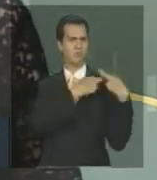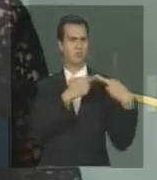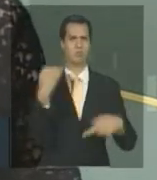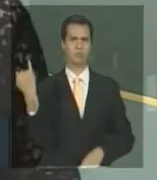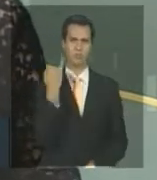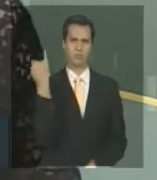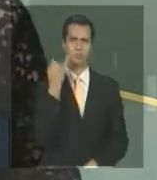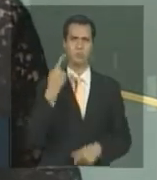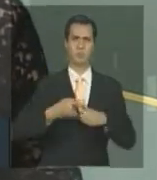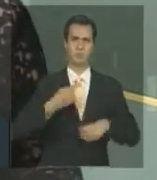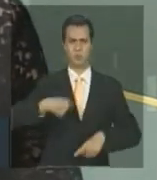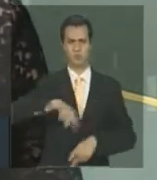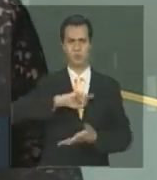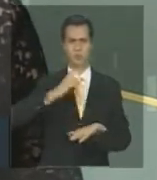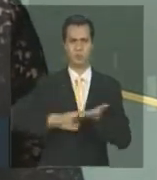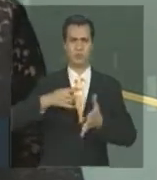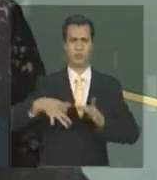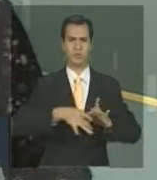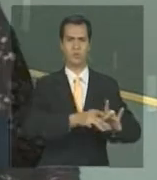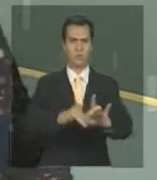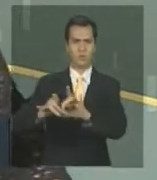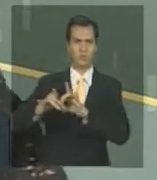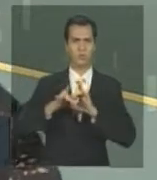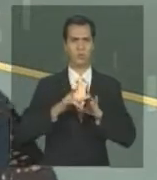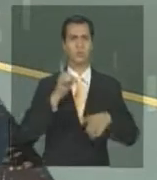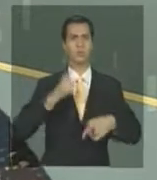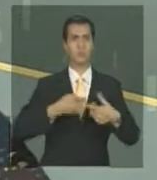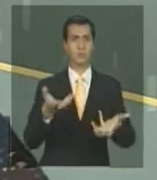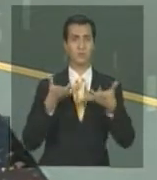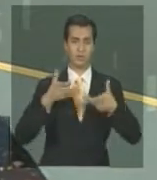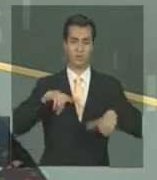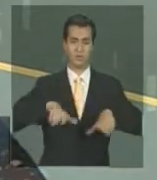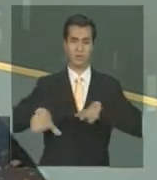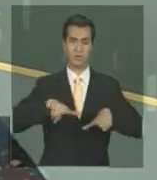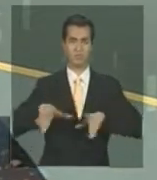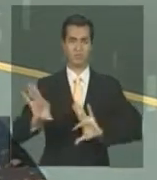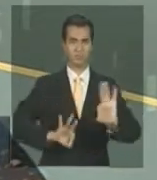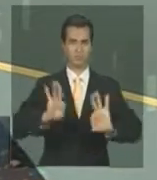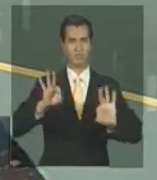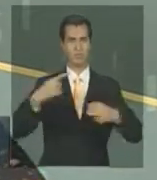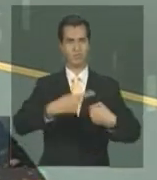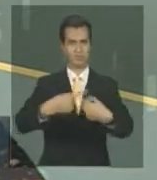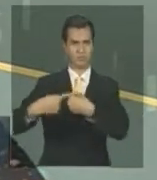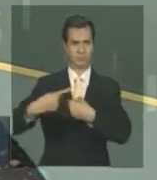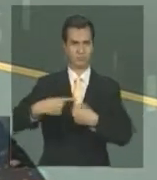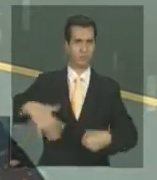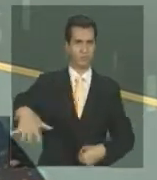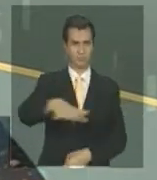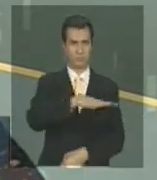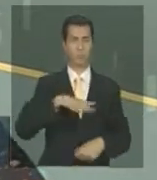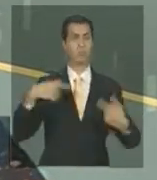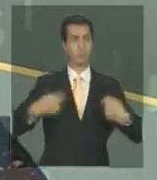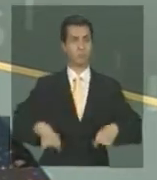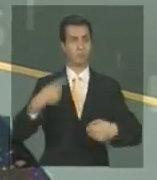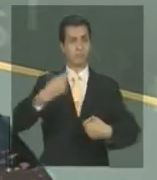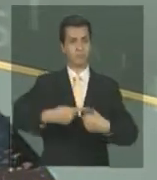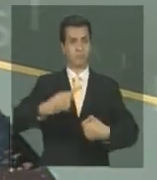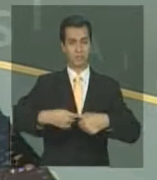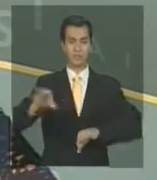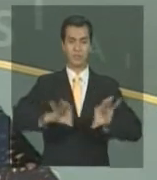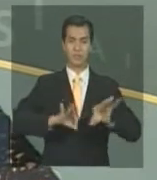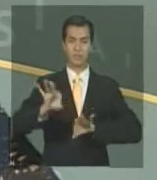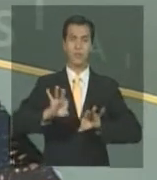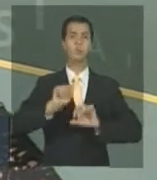deste Pacto de Ação Nacional para o Ordenamento Urbano, para prover às cidades brasileiras que